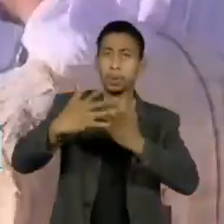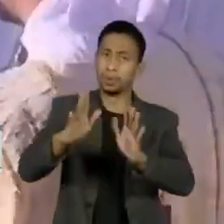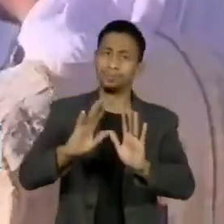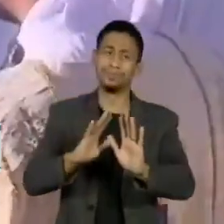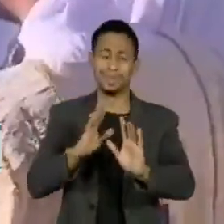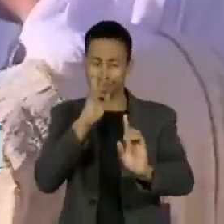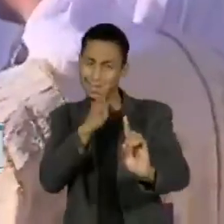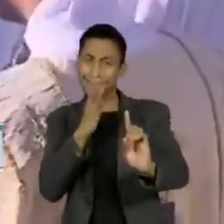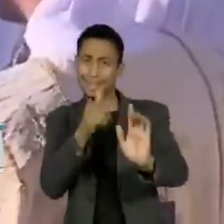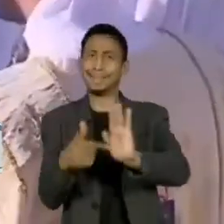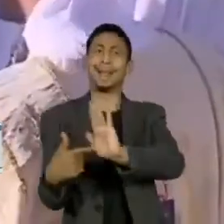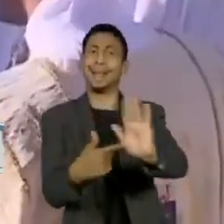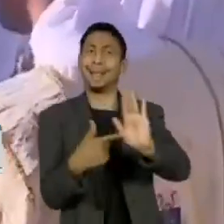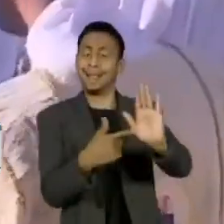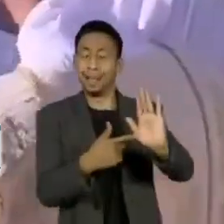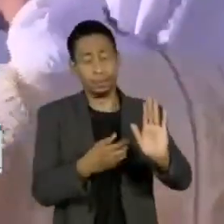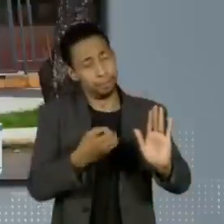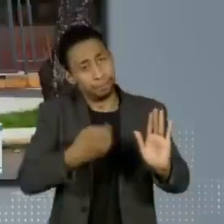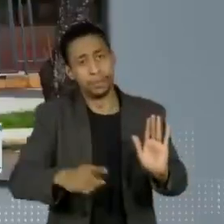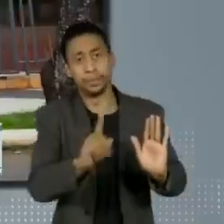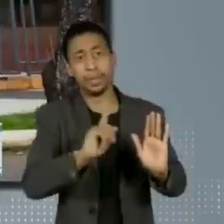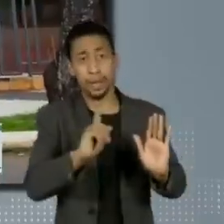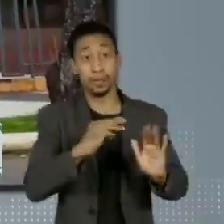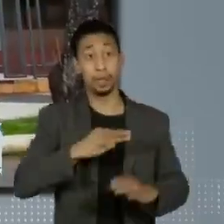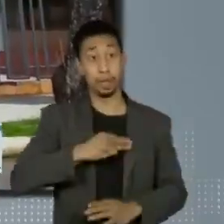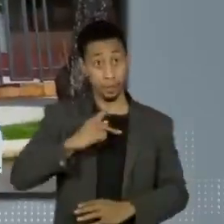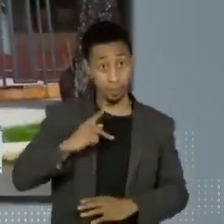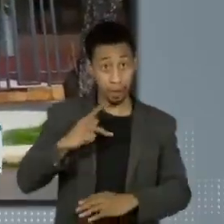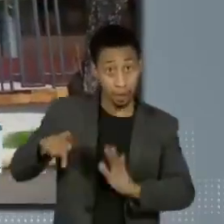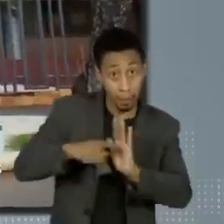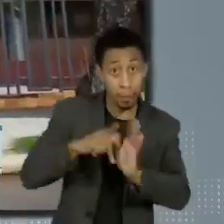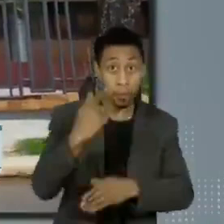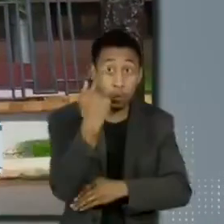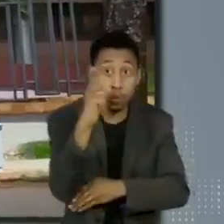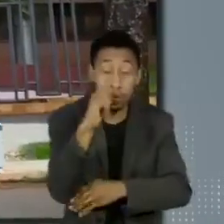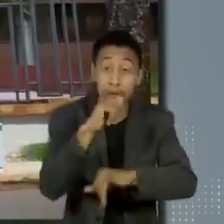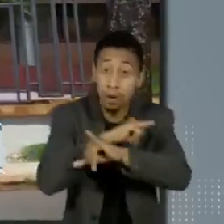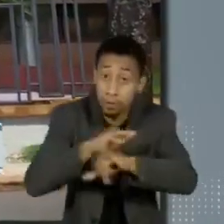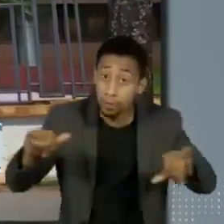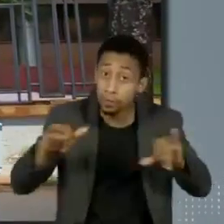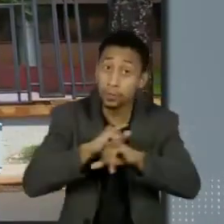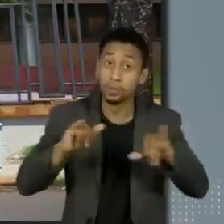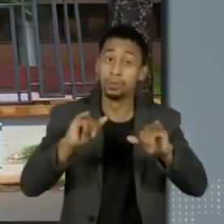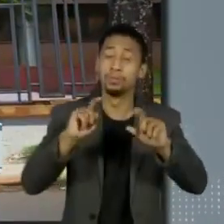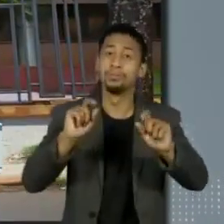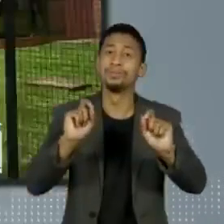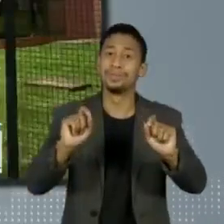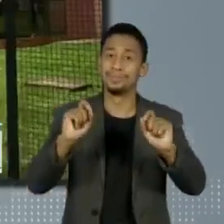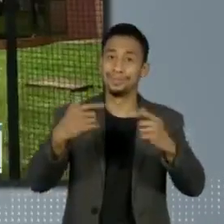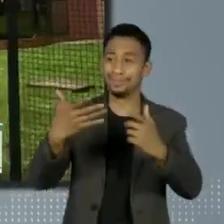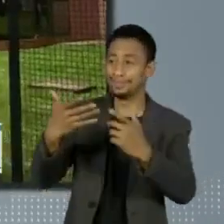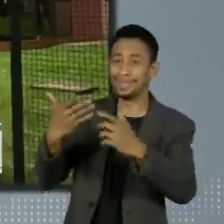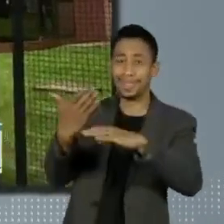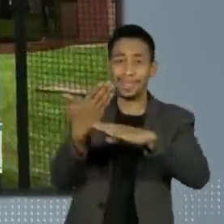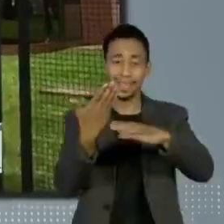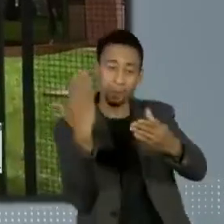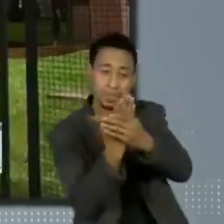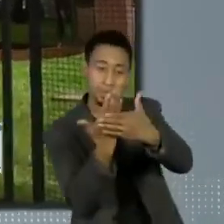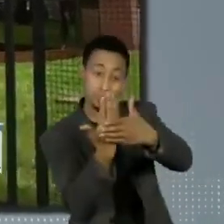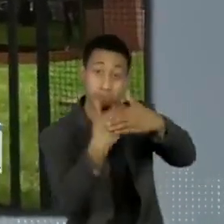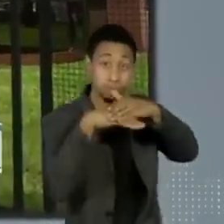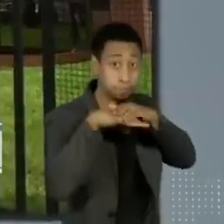desnecessária do religioso o Ministério Público de Goiás informou que só vai se pronunciar sobre o arquivamento